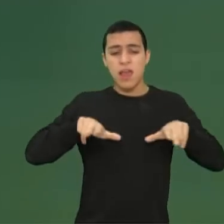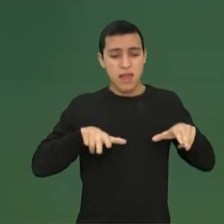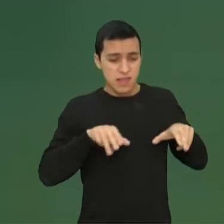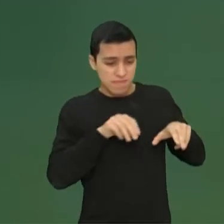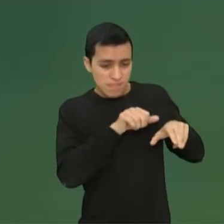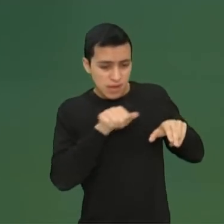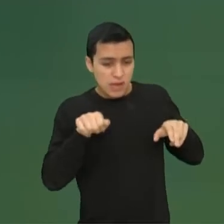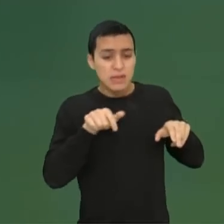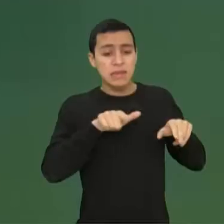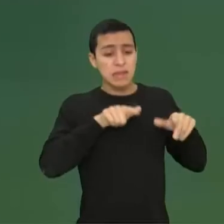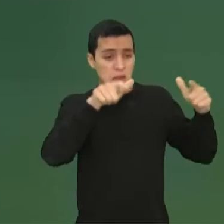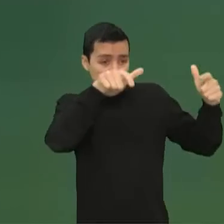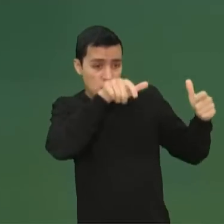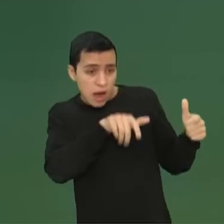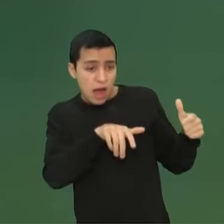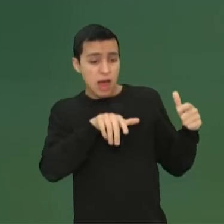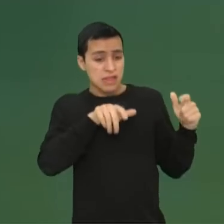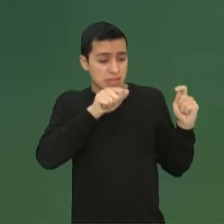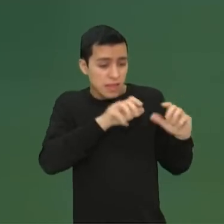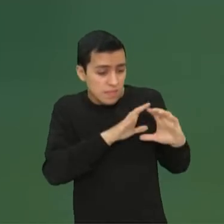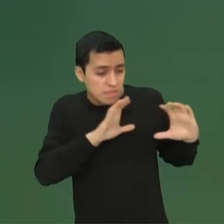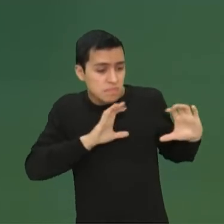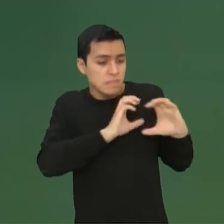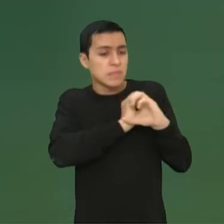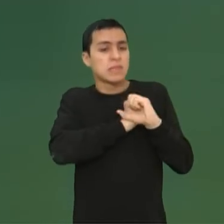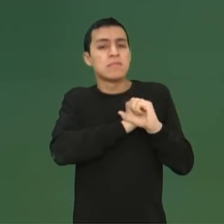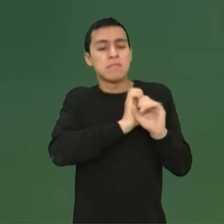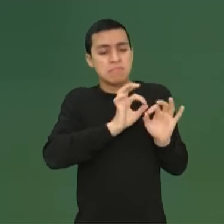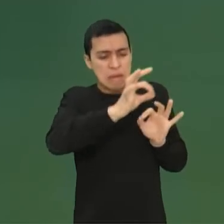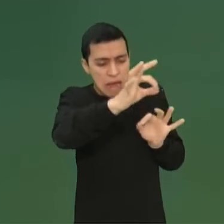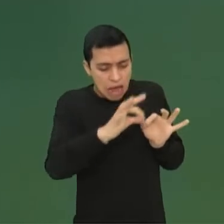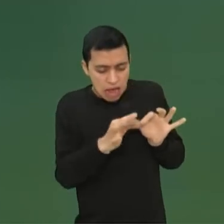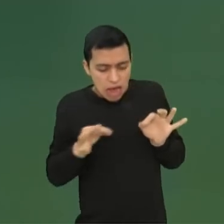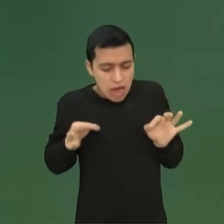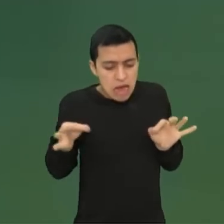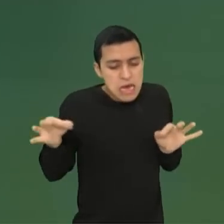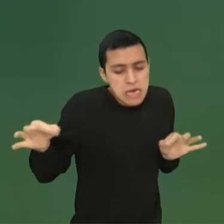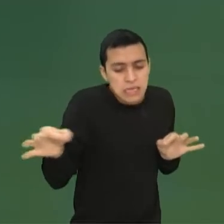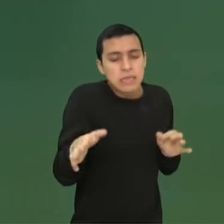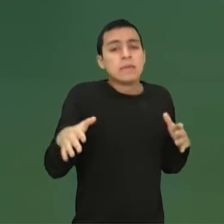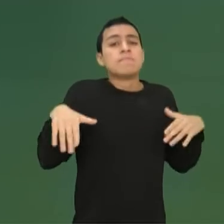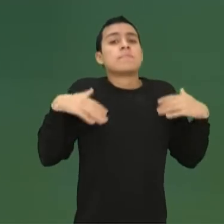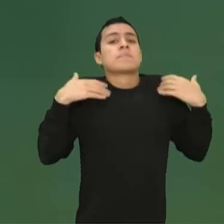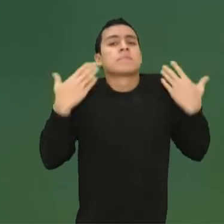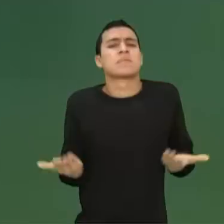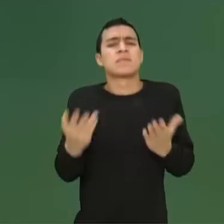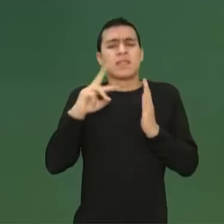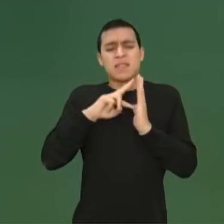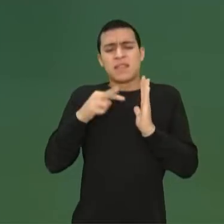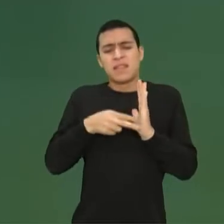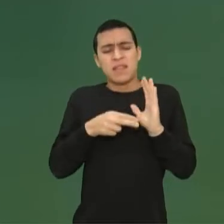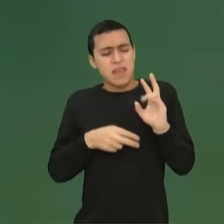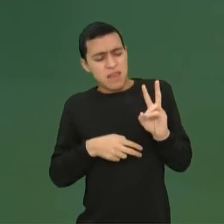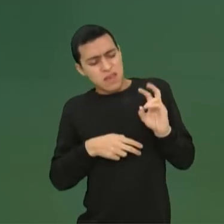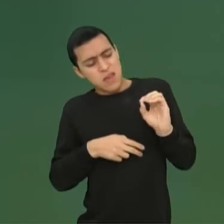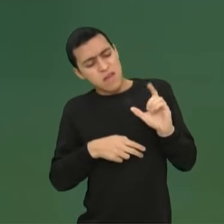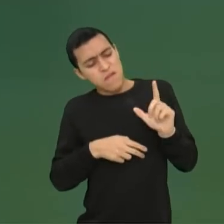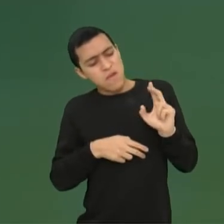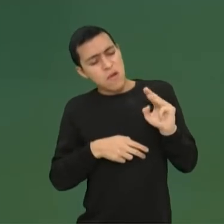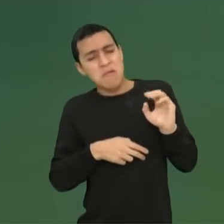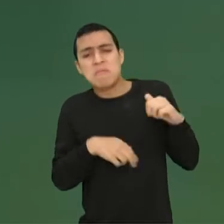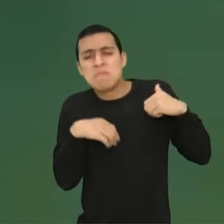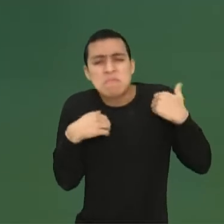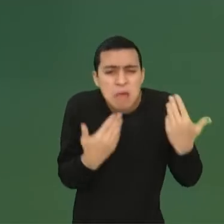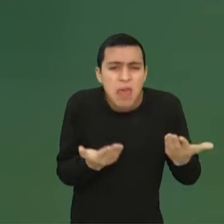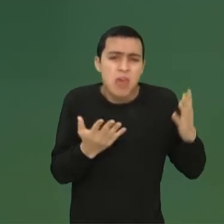no espaço, tem volume, eu posso medi-lo. Hoje, nós vamos entender o que é este volume. Então, nós já